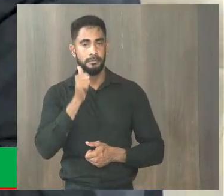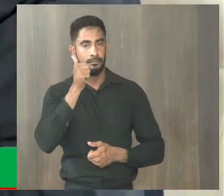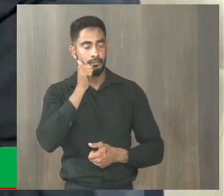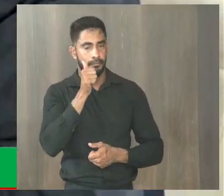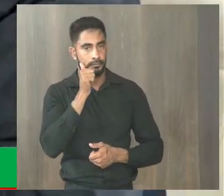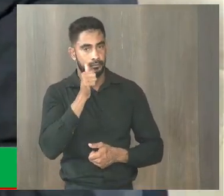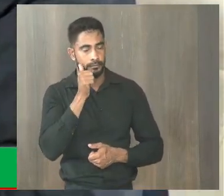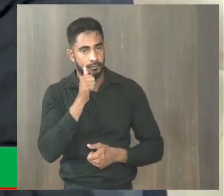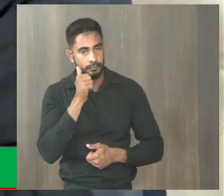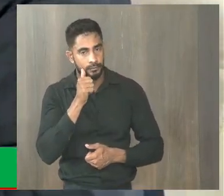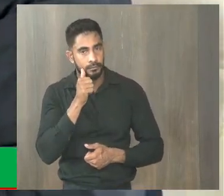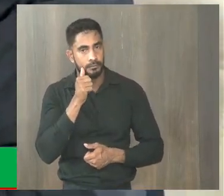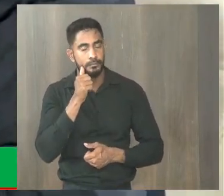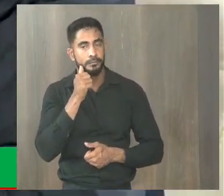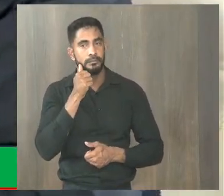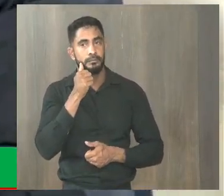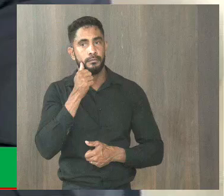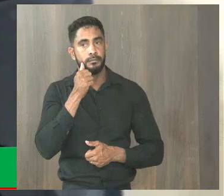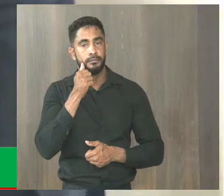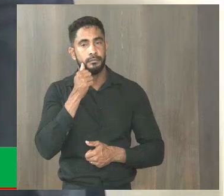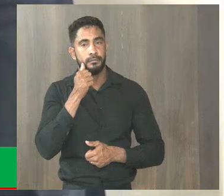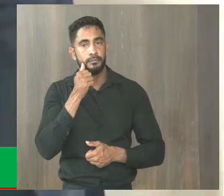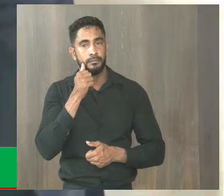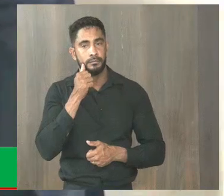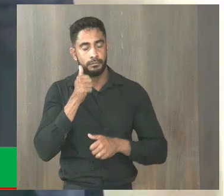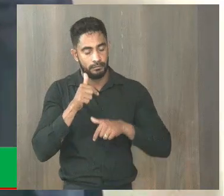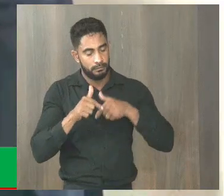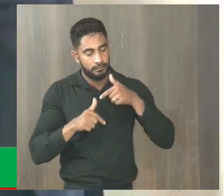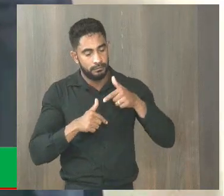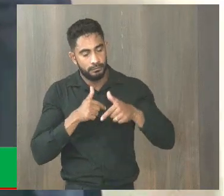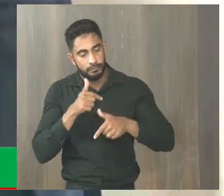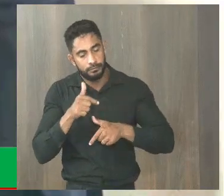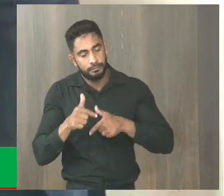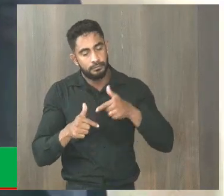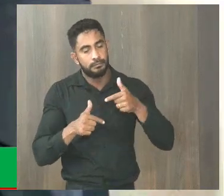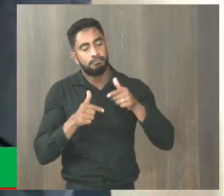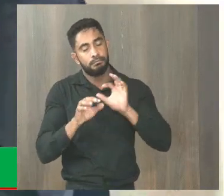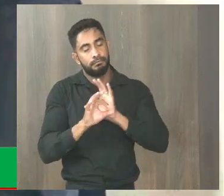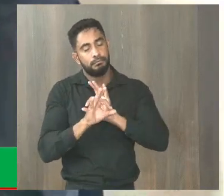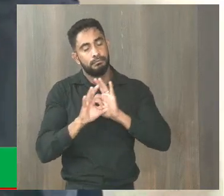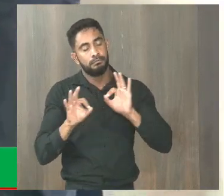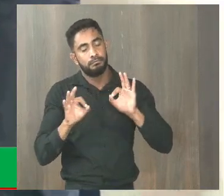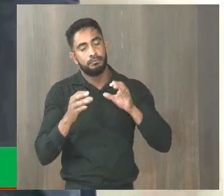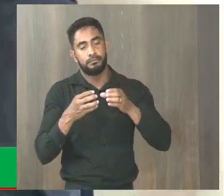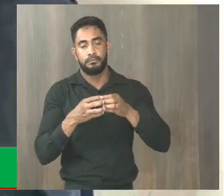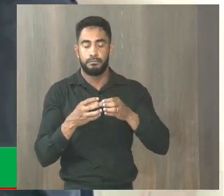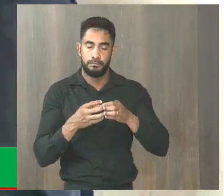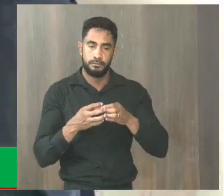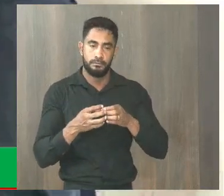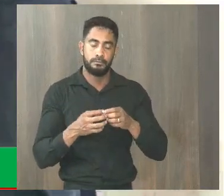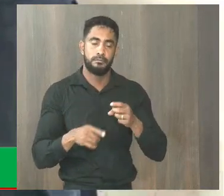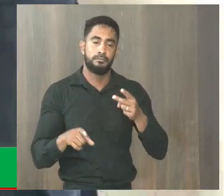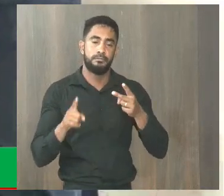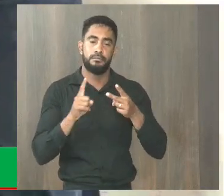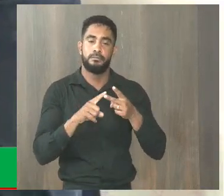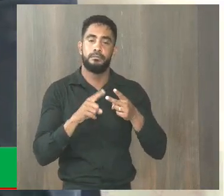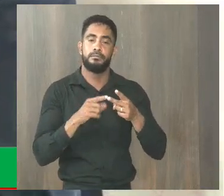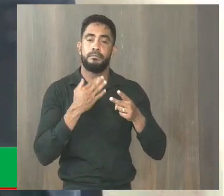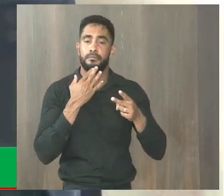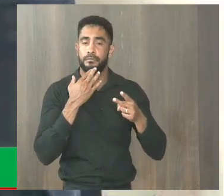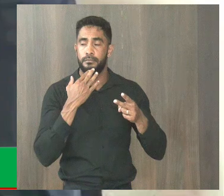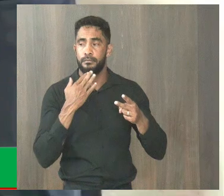presta um serviço muito bacana na nossa comunidade. E o outro também tem um